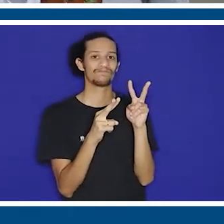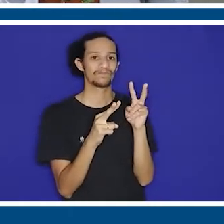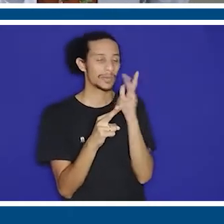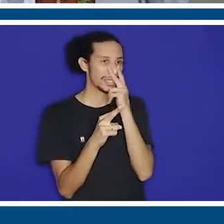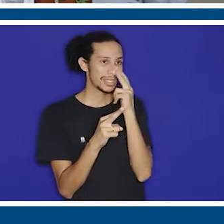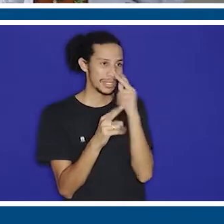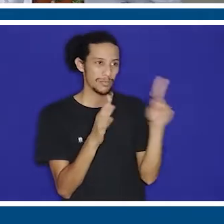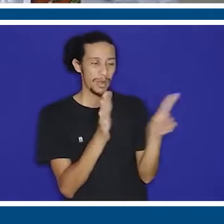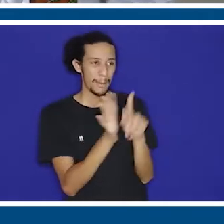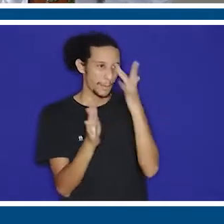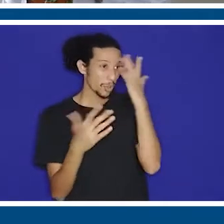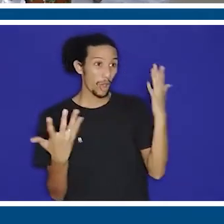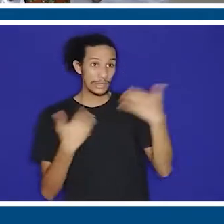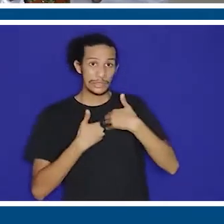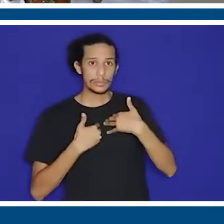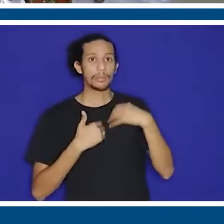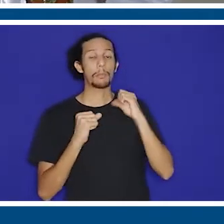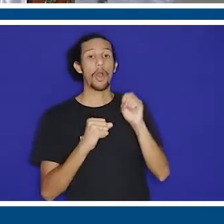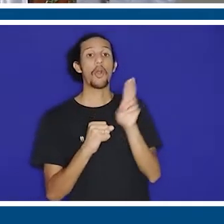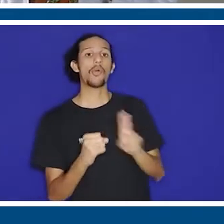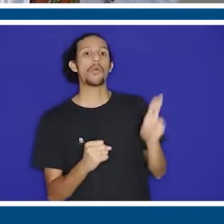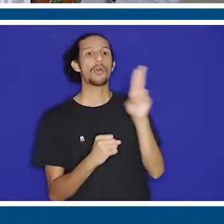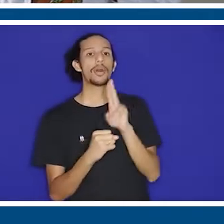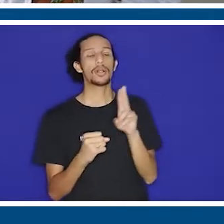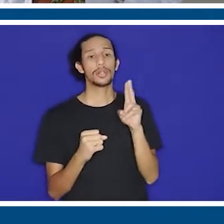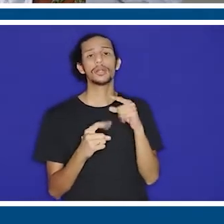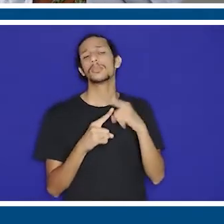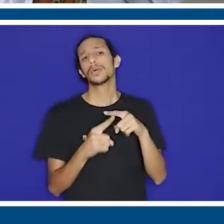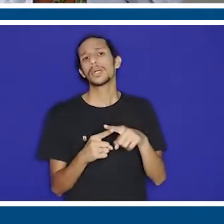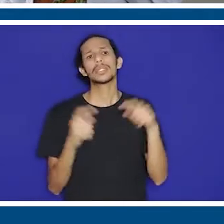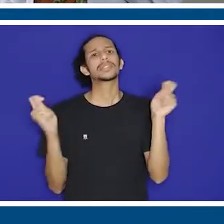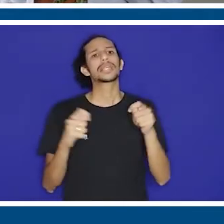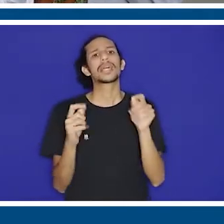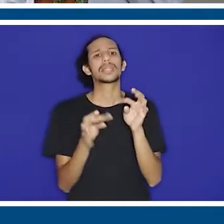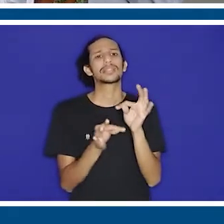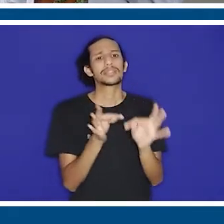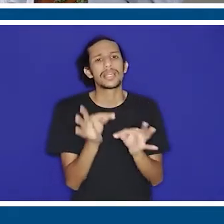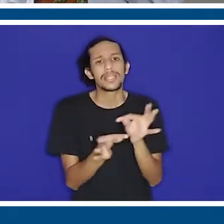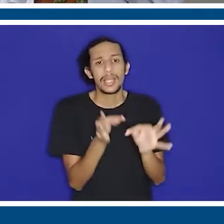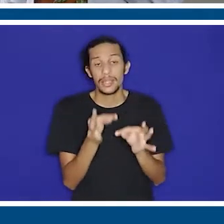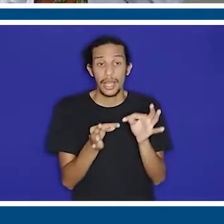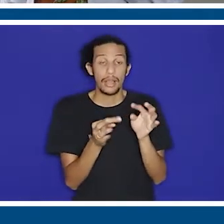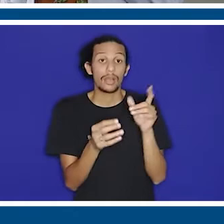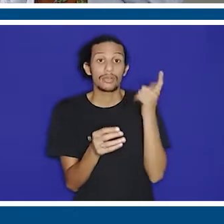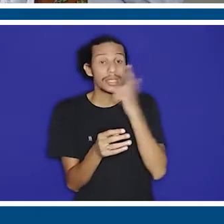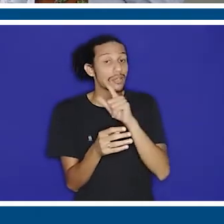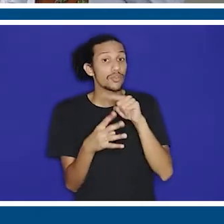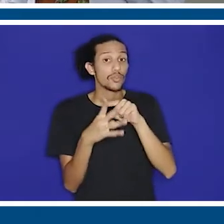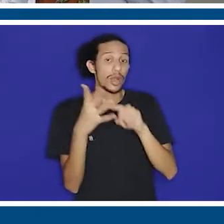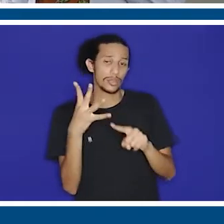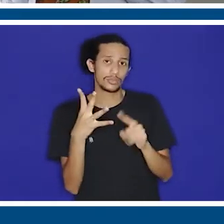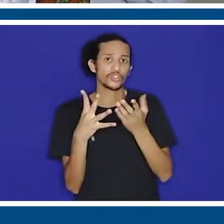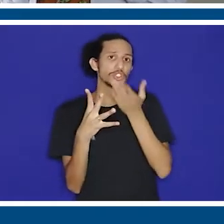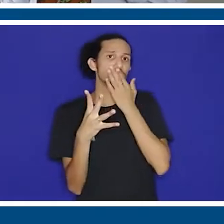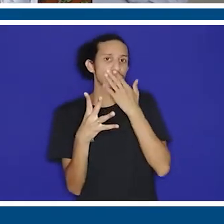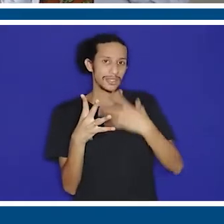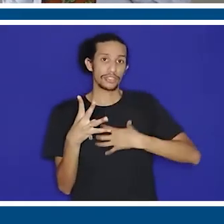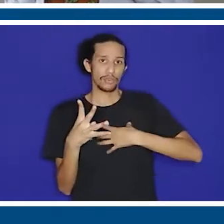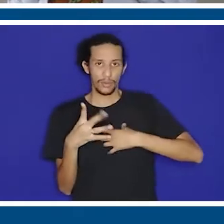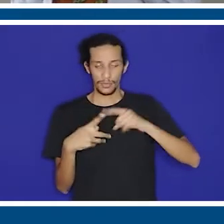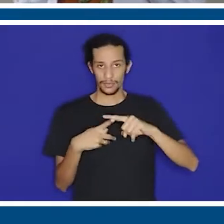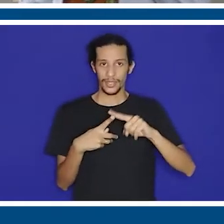canabidiol para as pessoas com autismo. A gente sabe que ele pode tratar 4 sintomas: